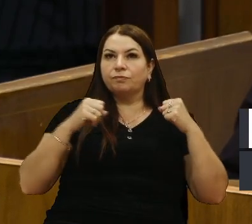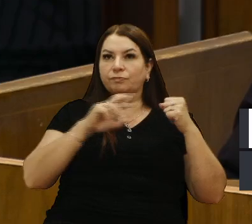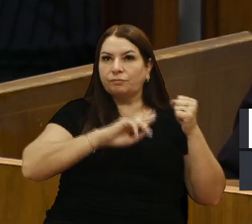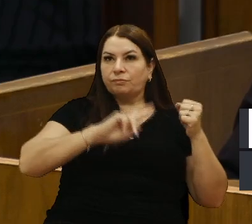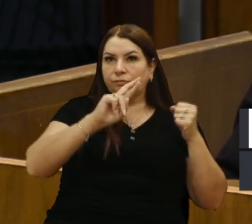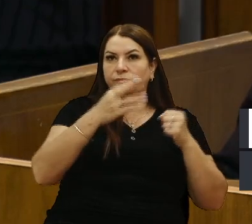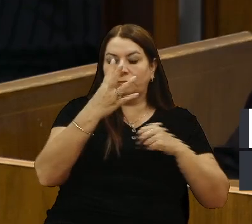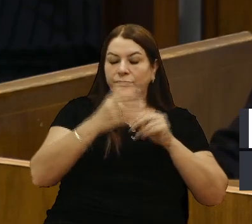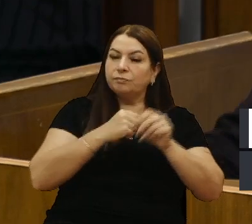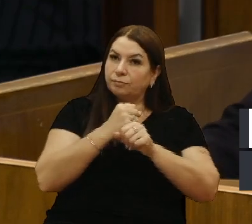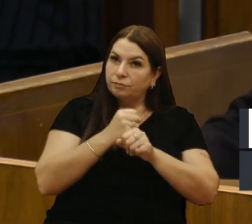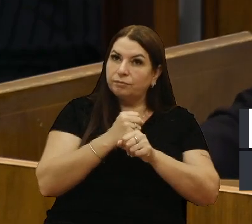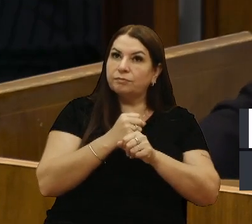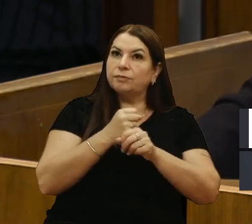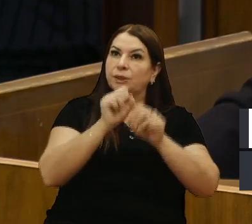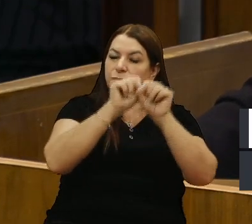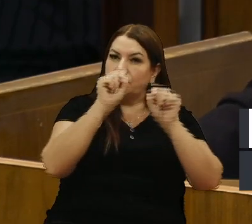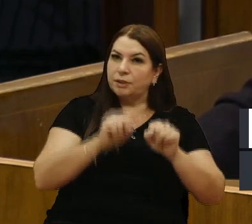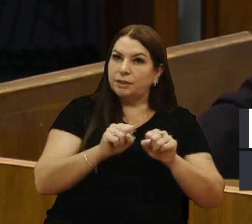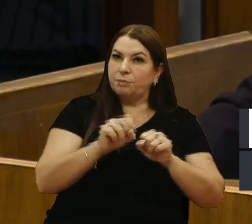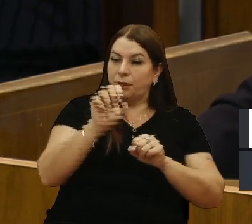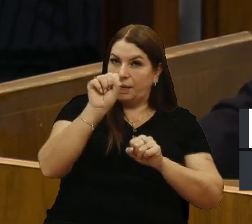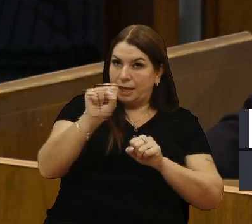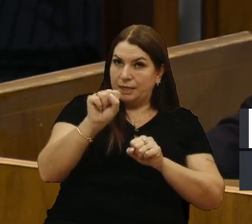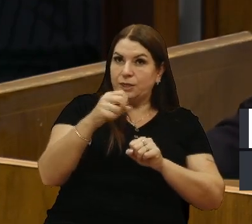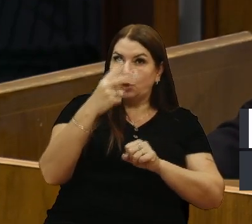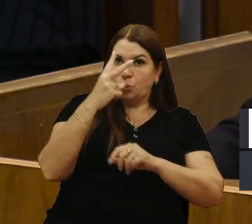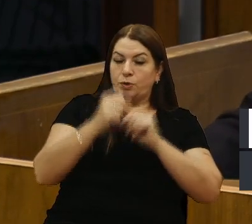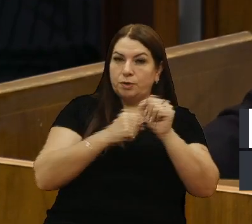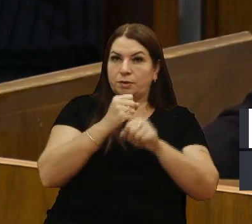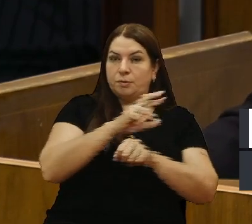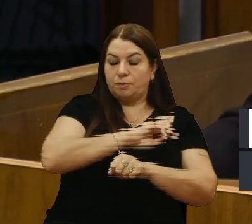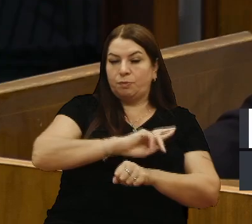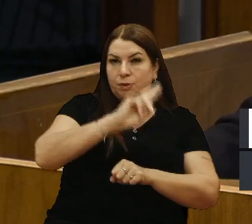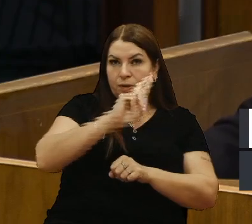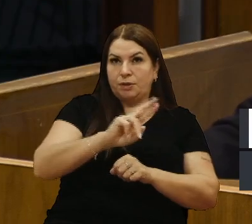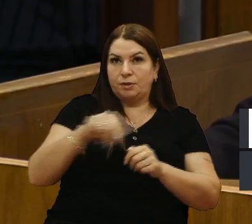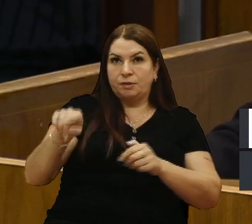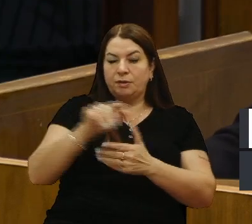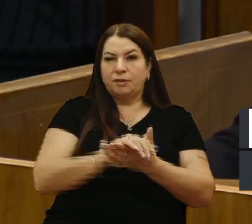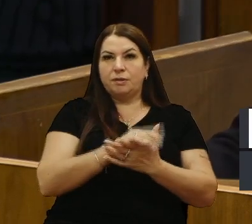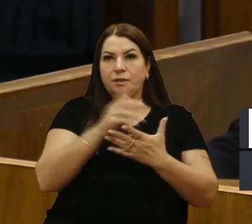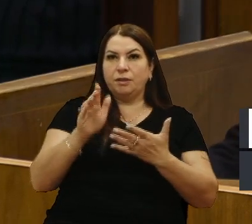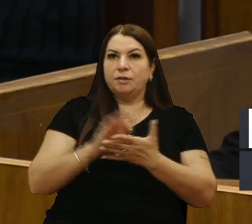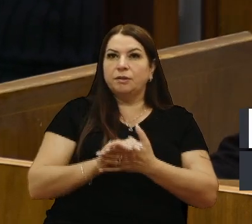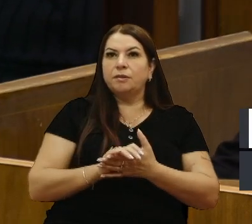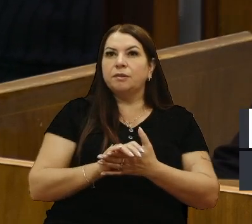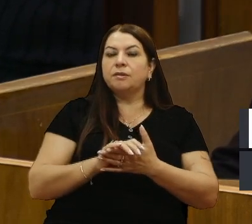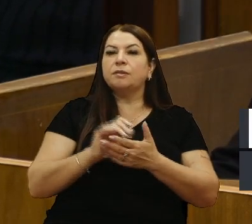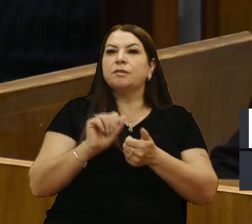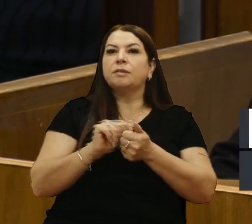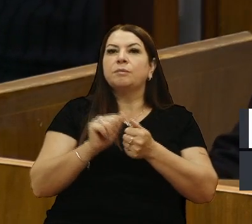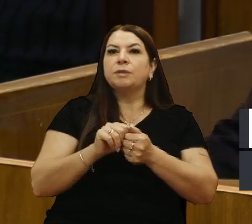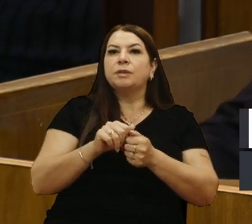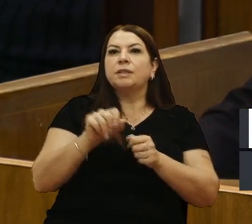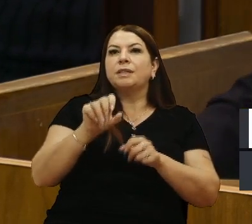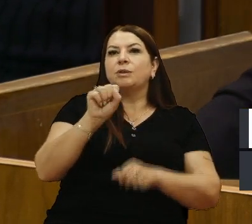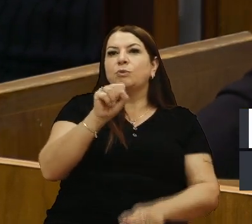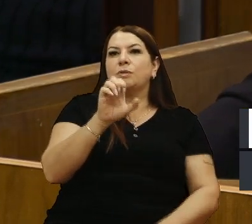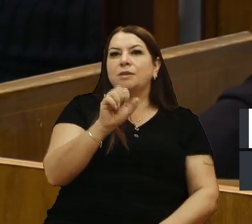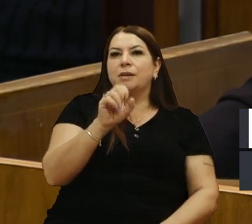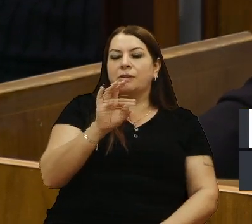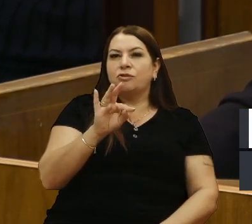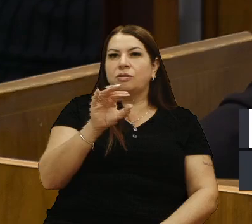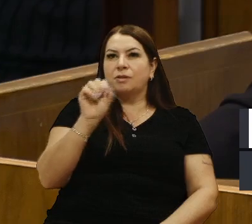4 anos, o Sistema S, 2 anos representando o Serviço Social do Transporte, o SEST e Senat, e